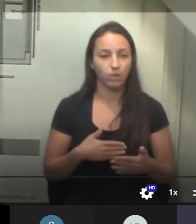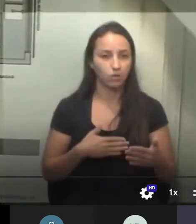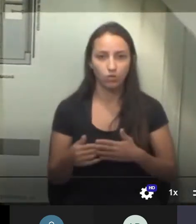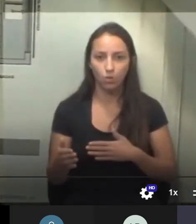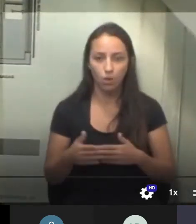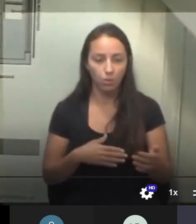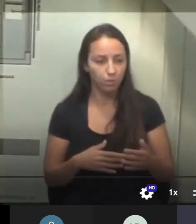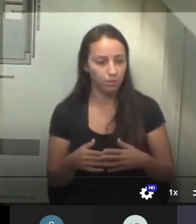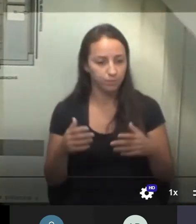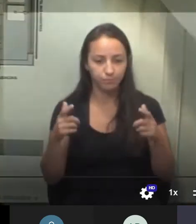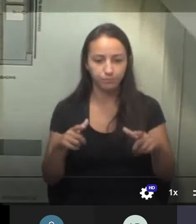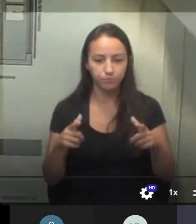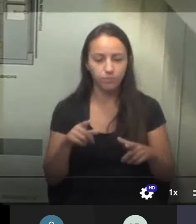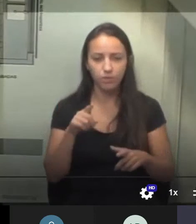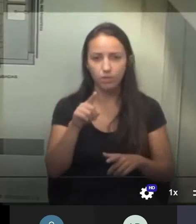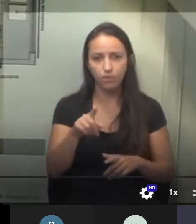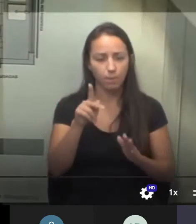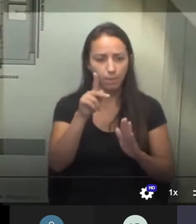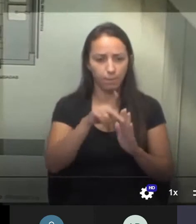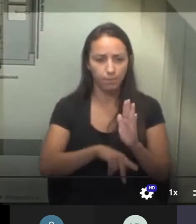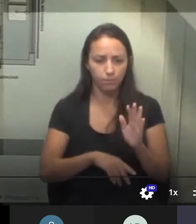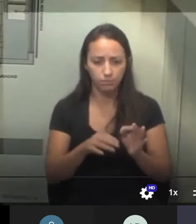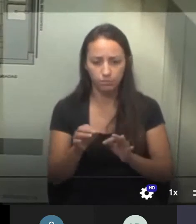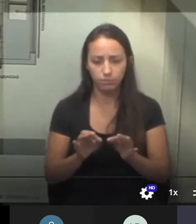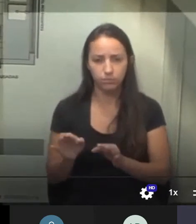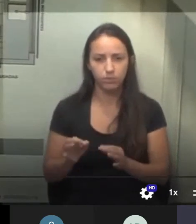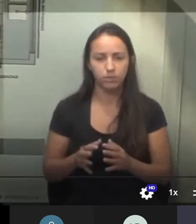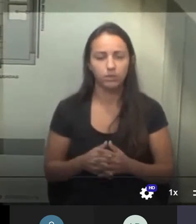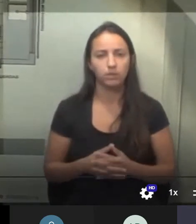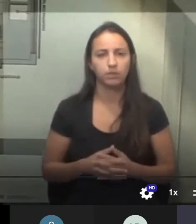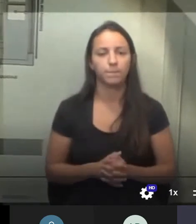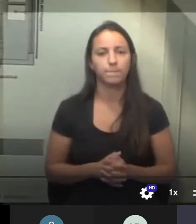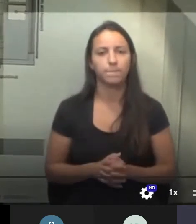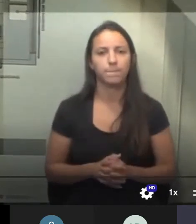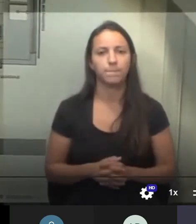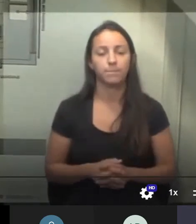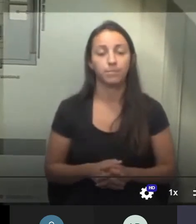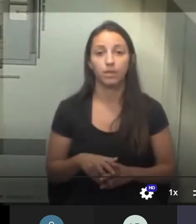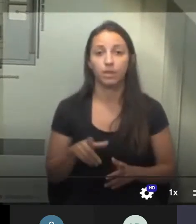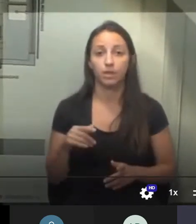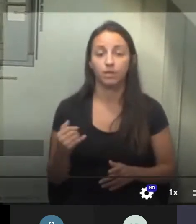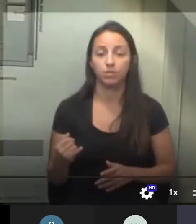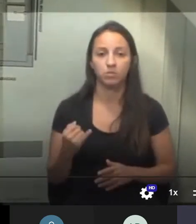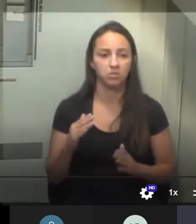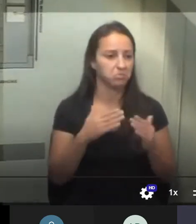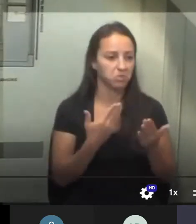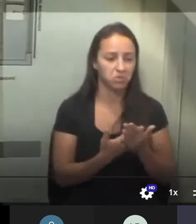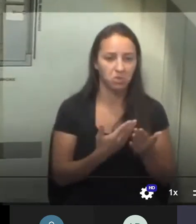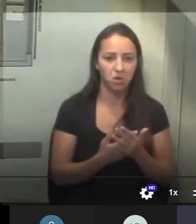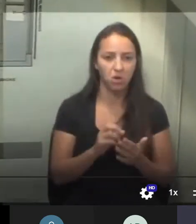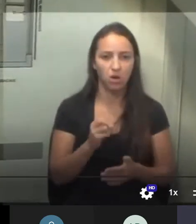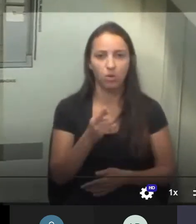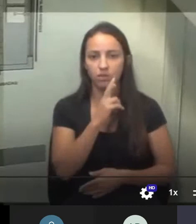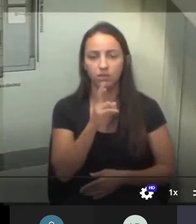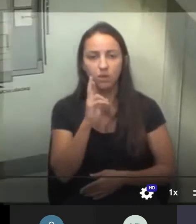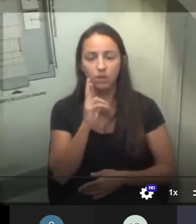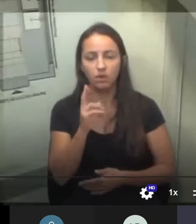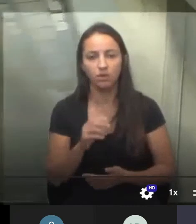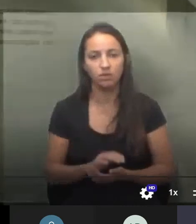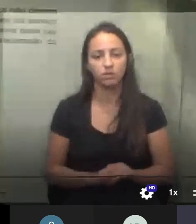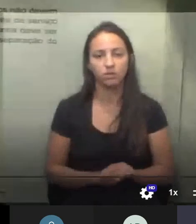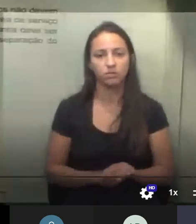qualquer local que você for preparar, for projetar, seja da escola, seja de um